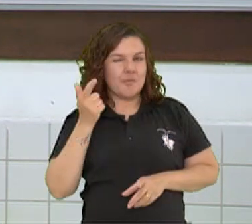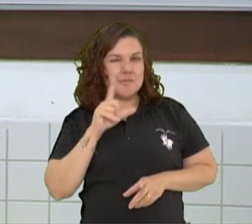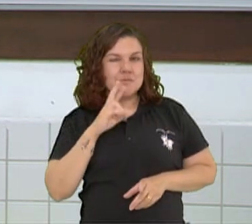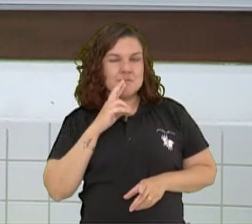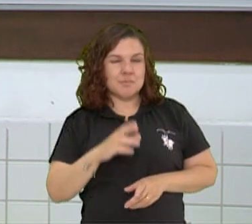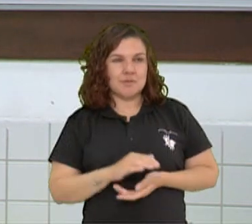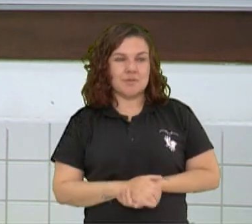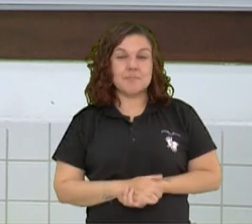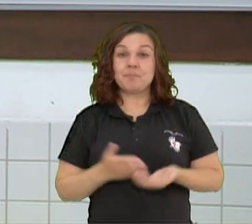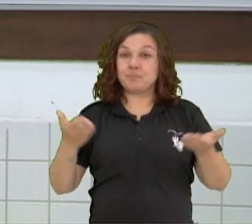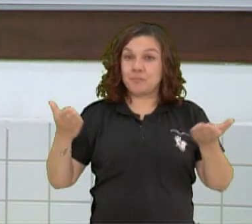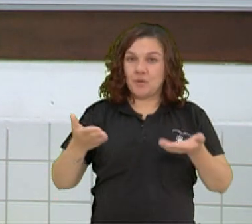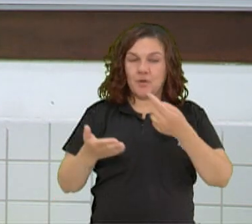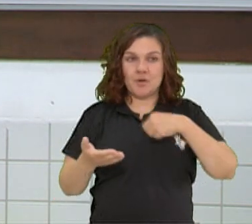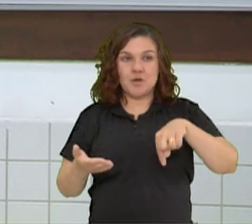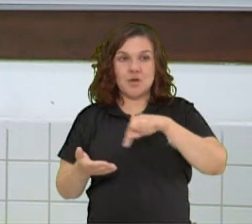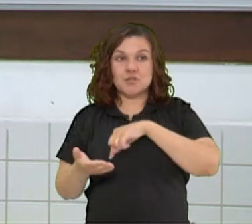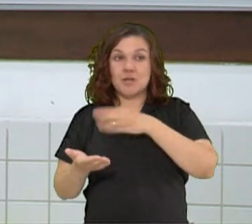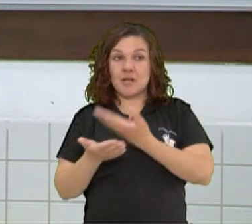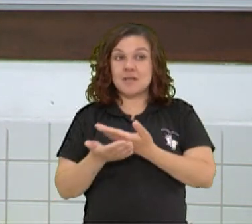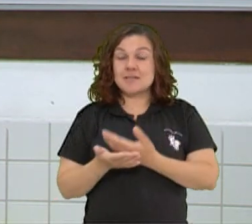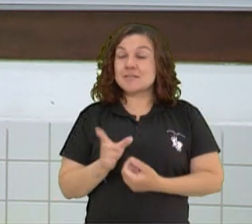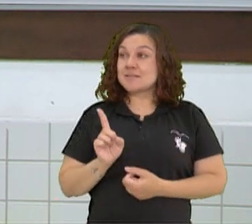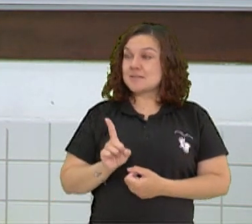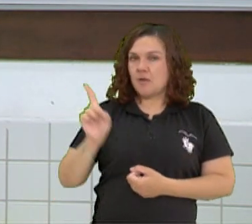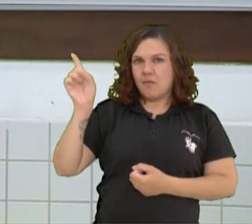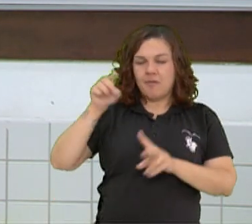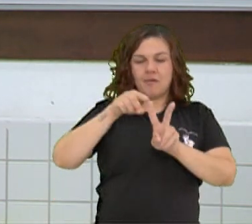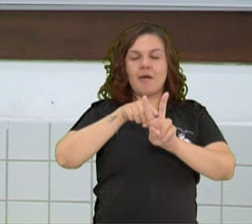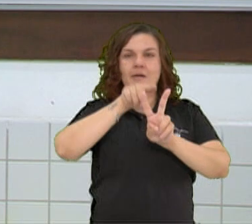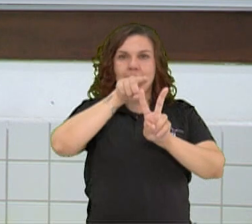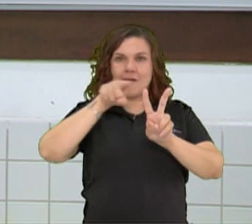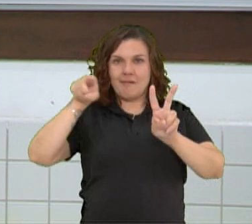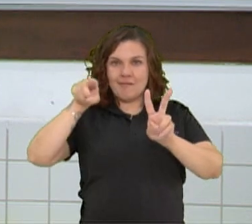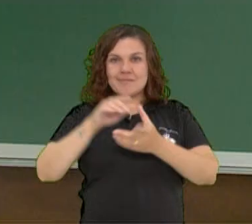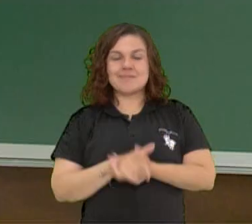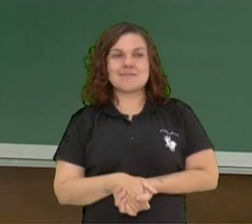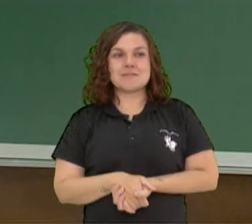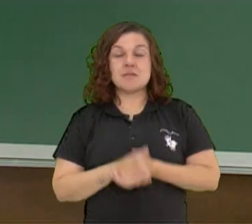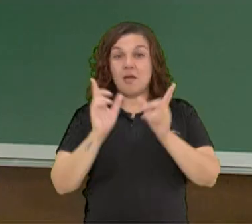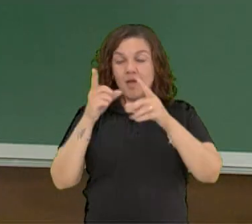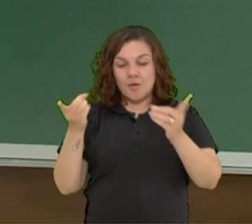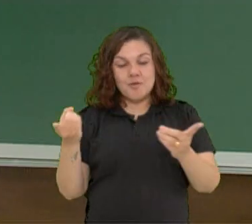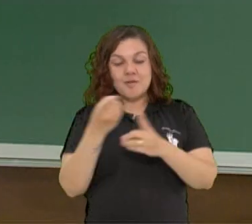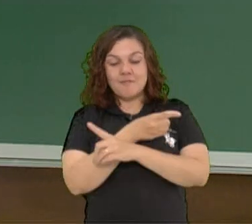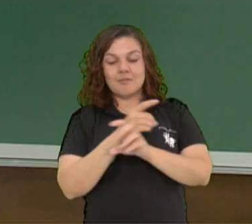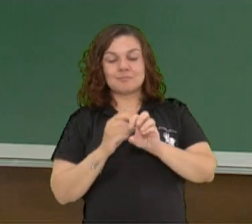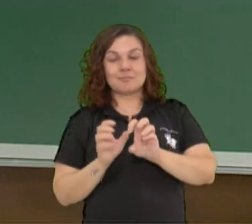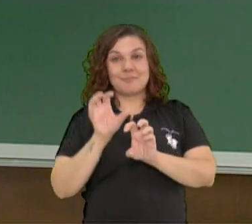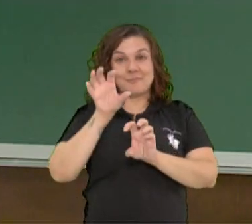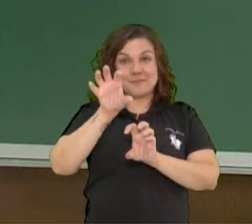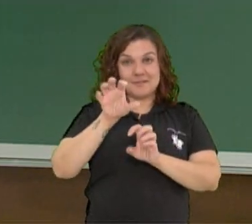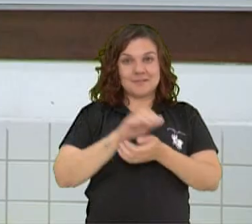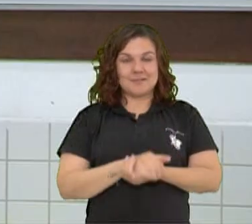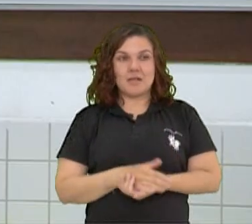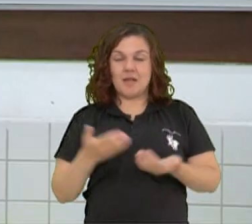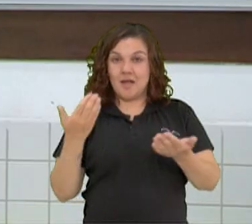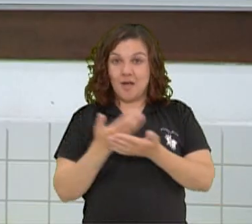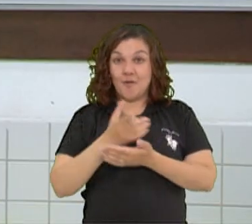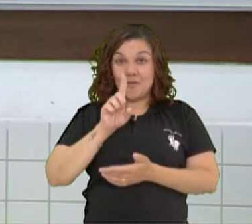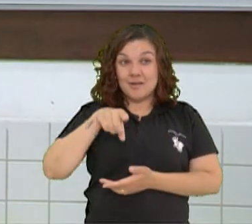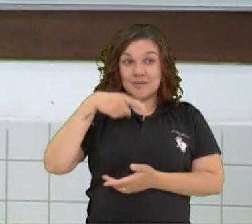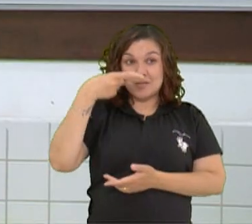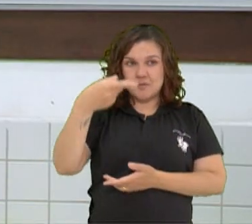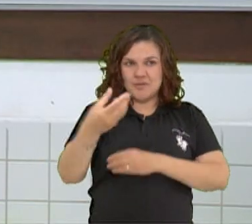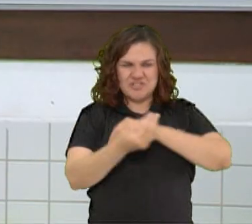fazer? Então hoje nós estudamos a radiciação, né, que é a operação inversa da potenciação. E na aula que vem a